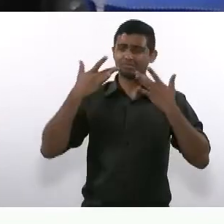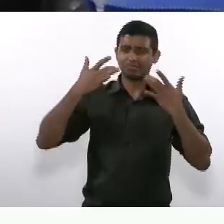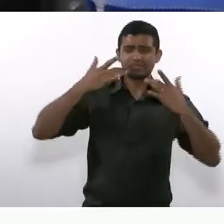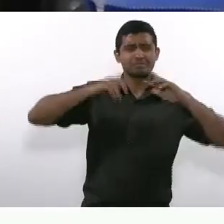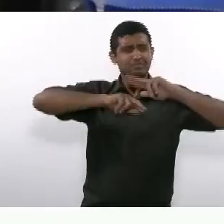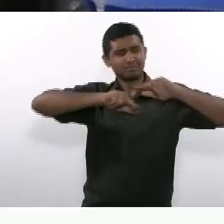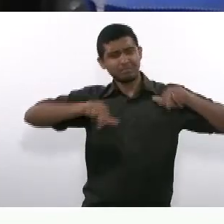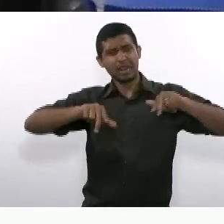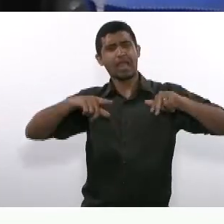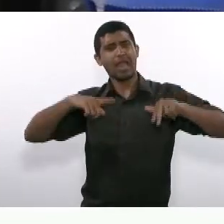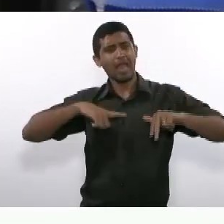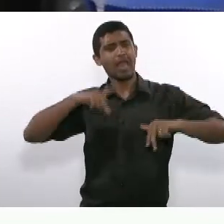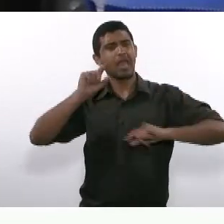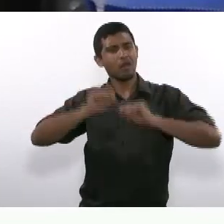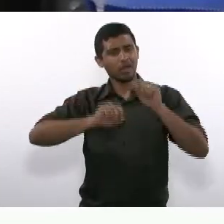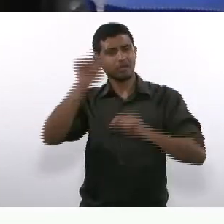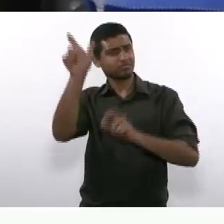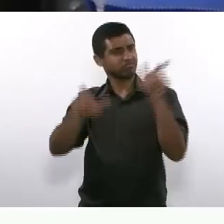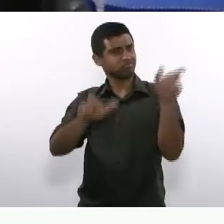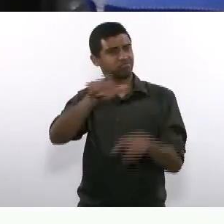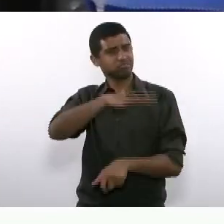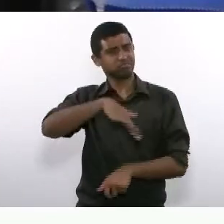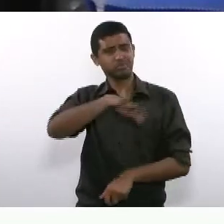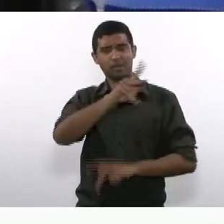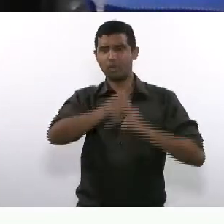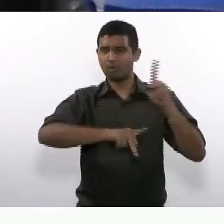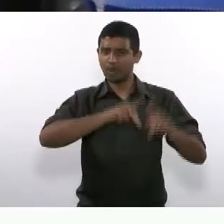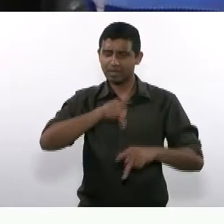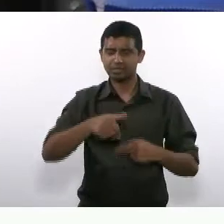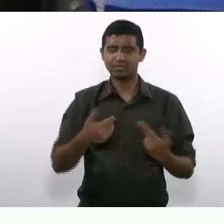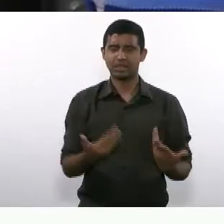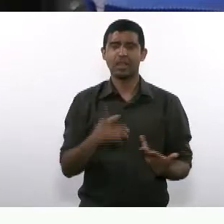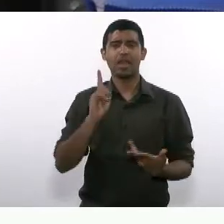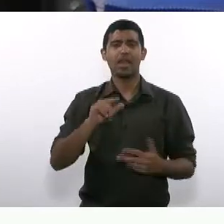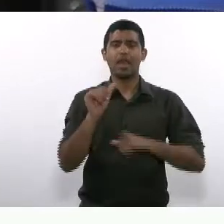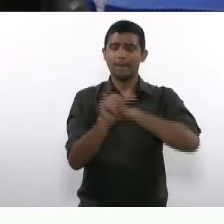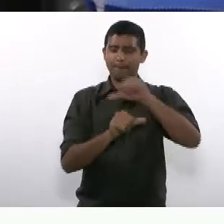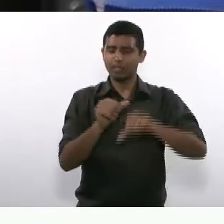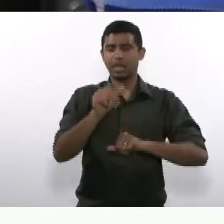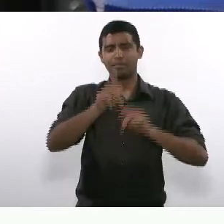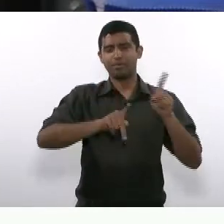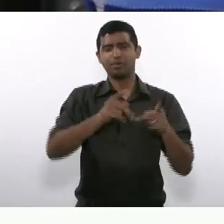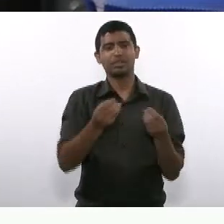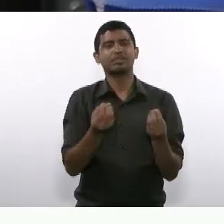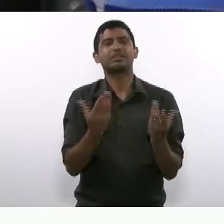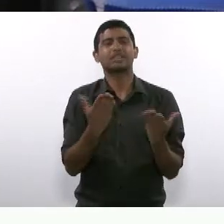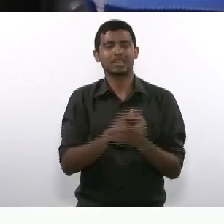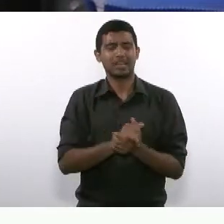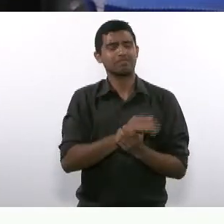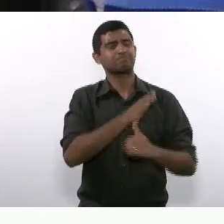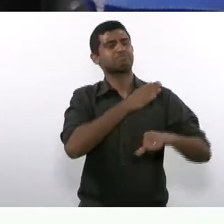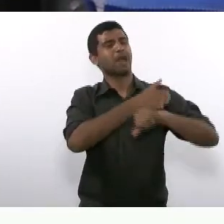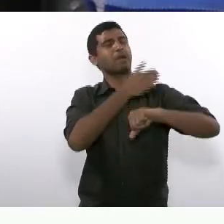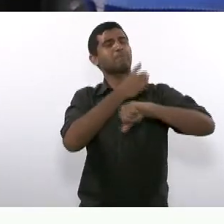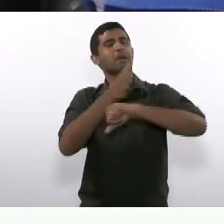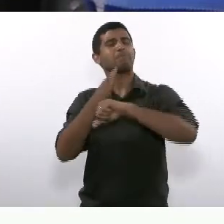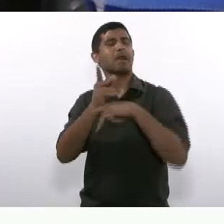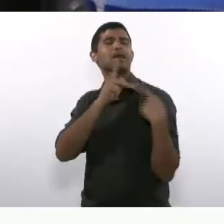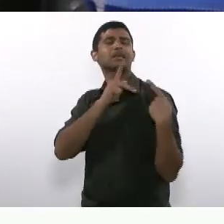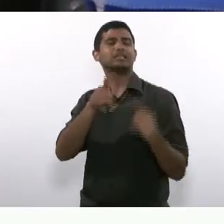nosso povo. E é transformar o nosso povo nessa riqueza, ser visitada, a